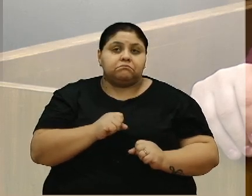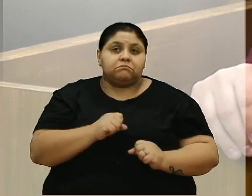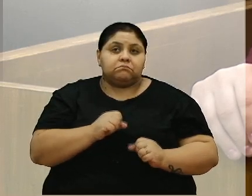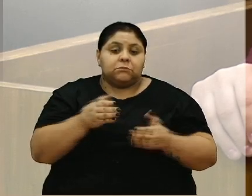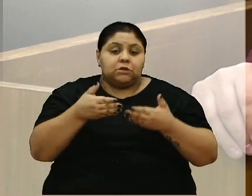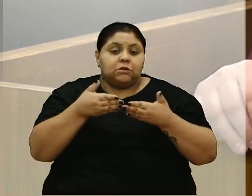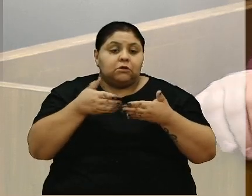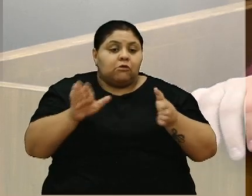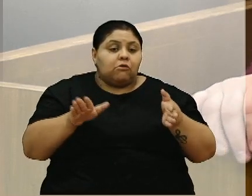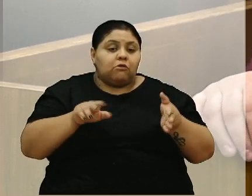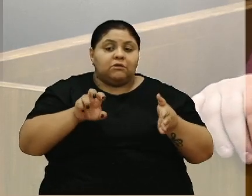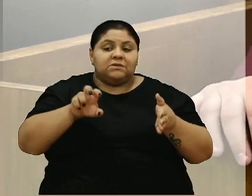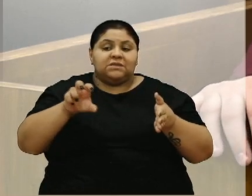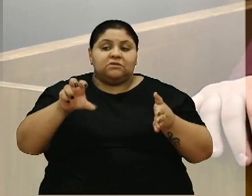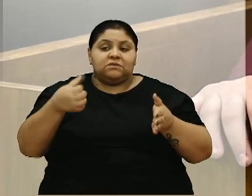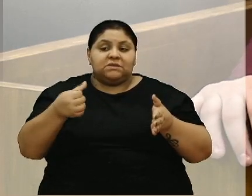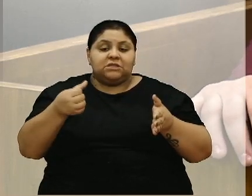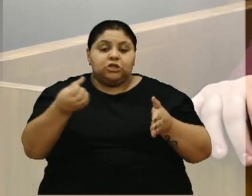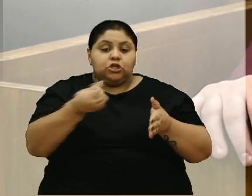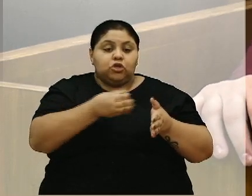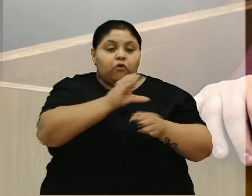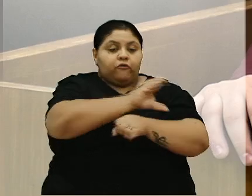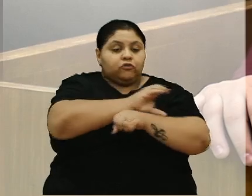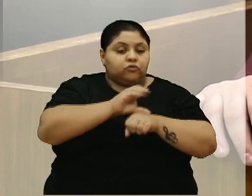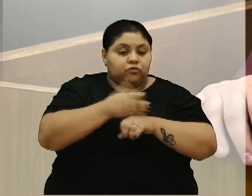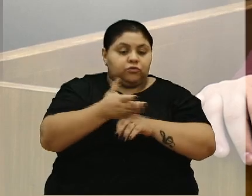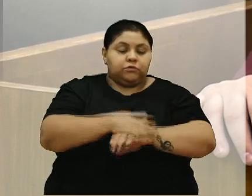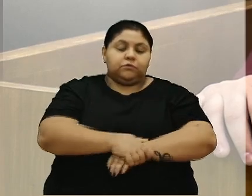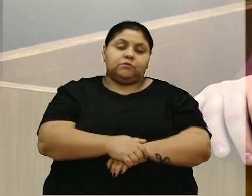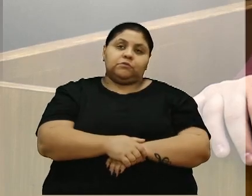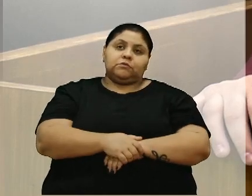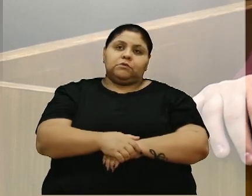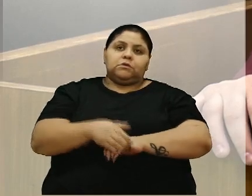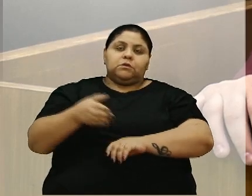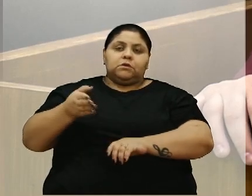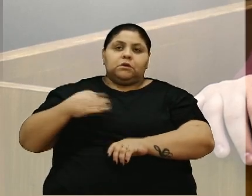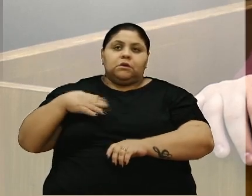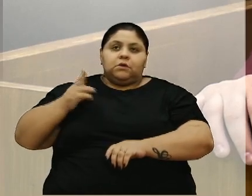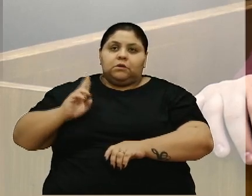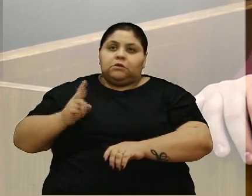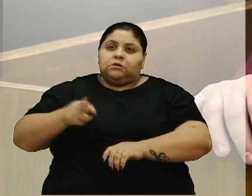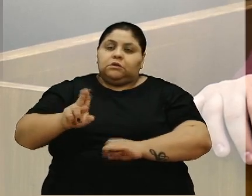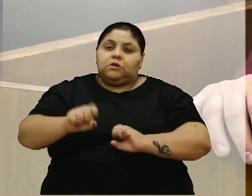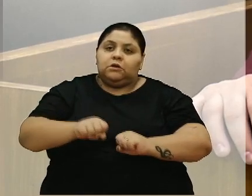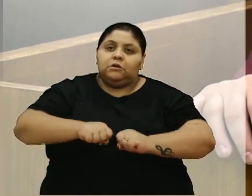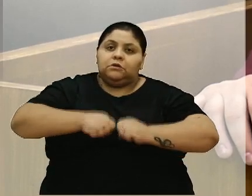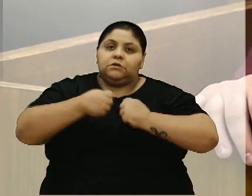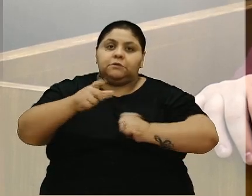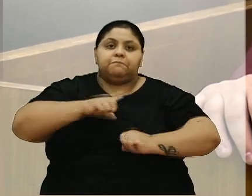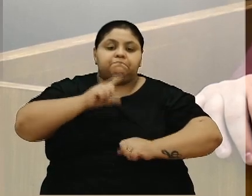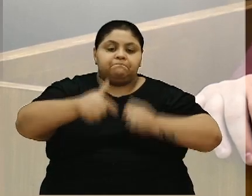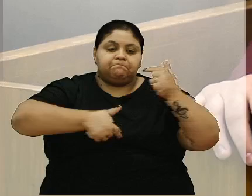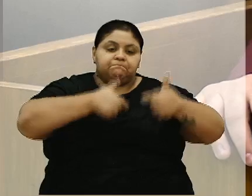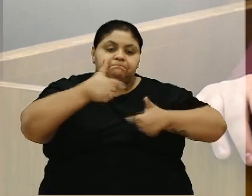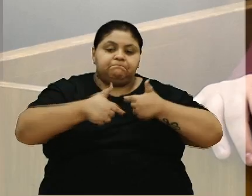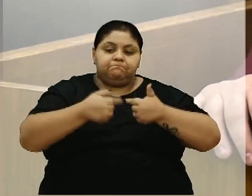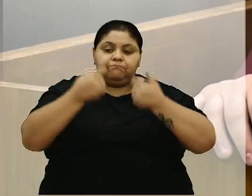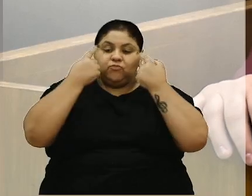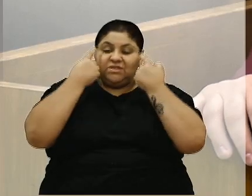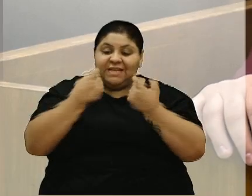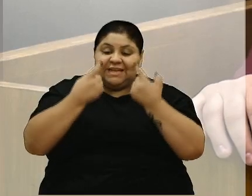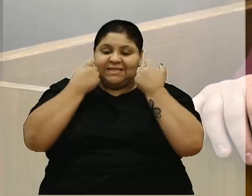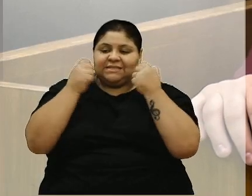abrir, né, com esses 5, 6 novos cursos. Bom, eu sempre defendi que nós temos que trabalhar com o interesse da